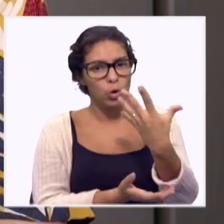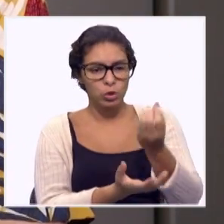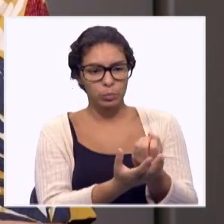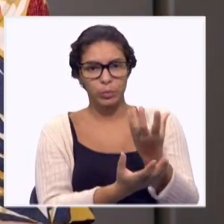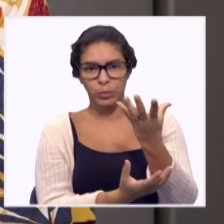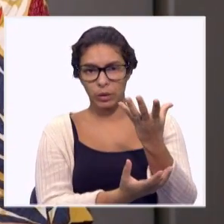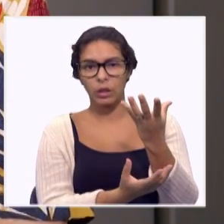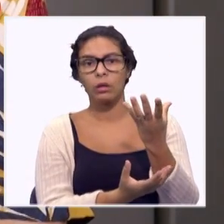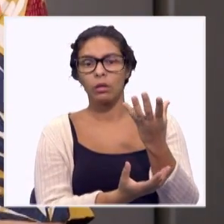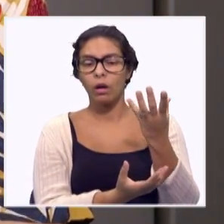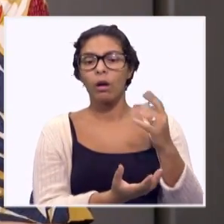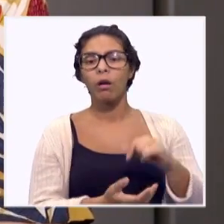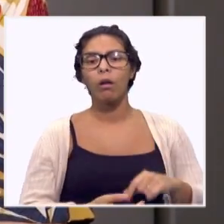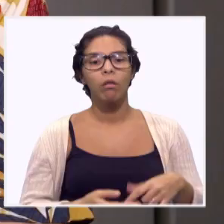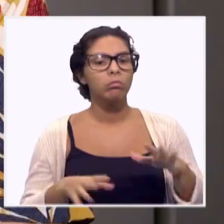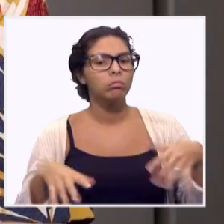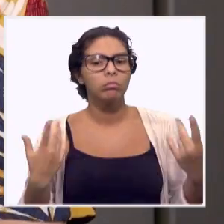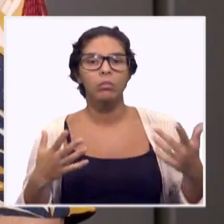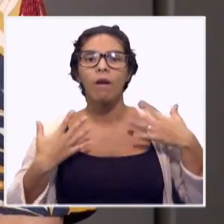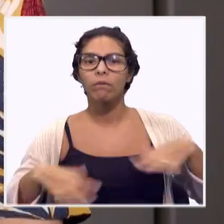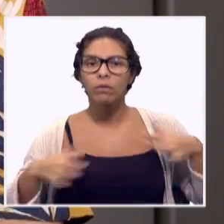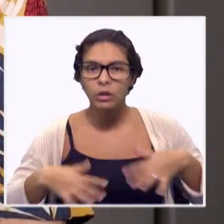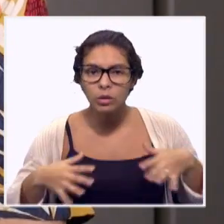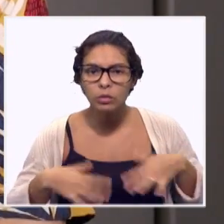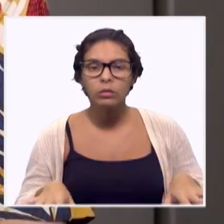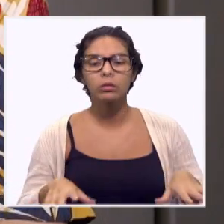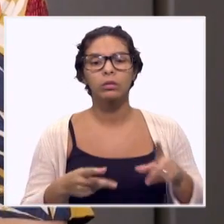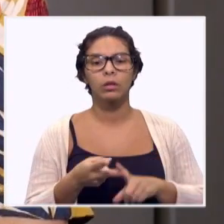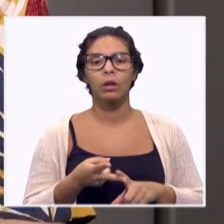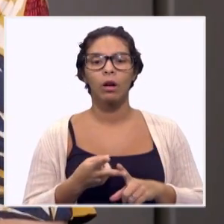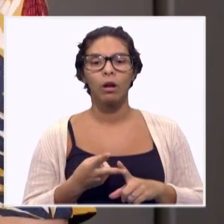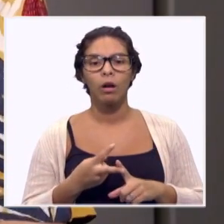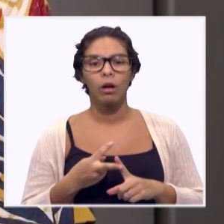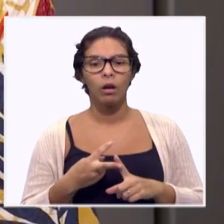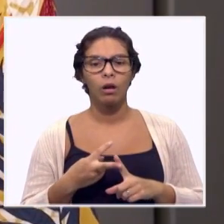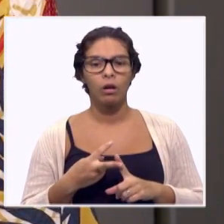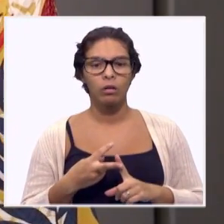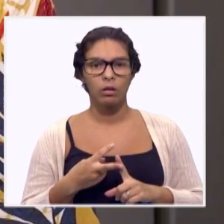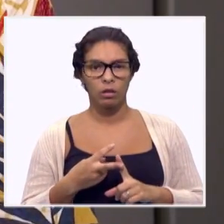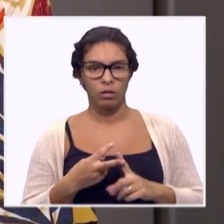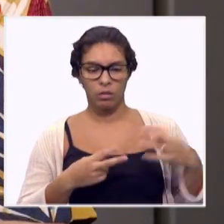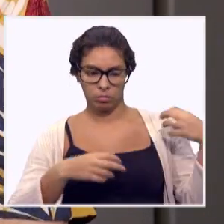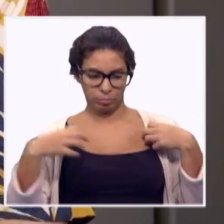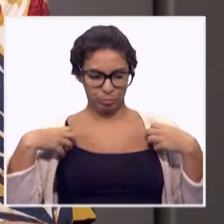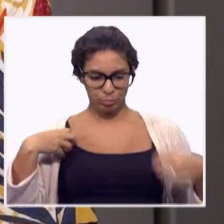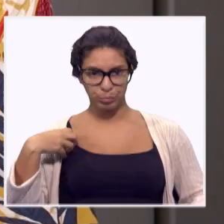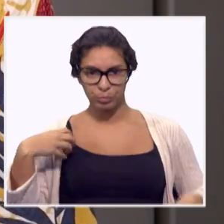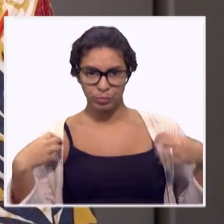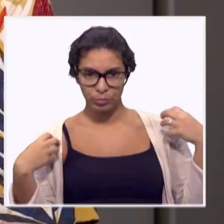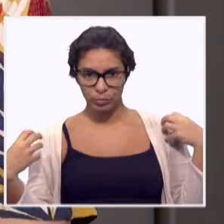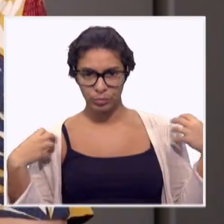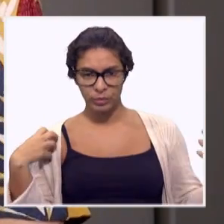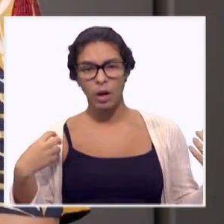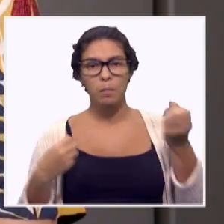mas atualmente encontras em peças de vestuário, aplicações em moda